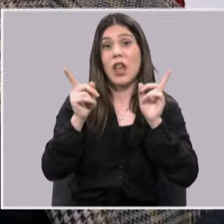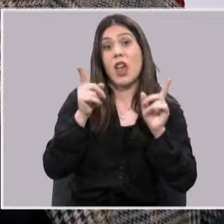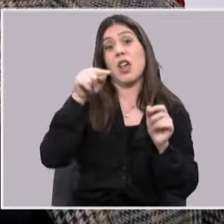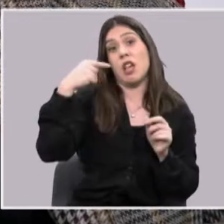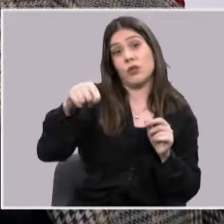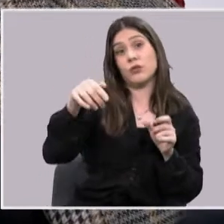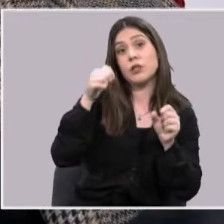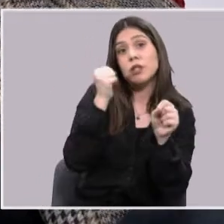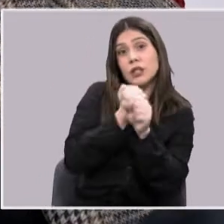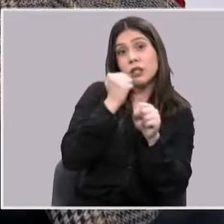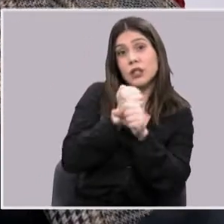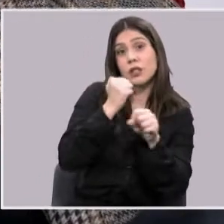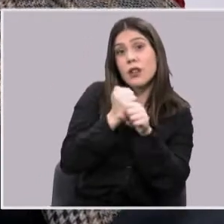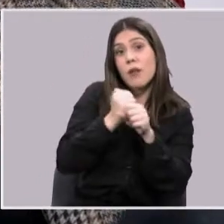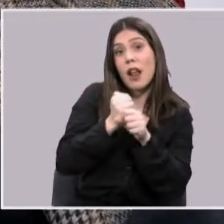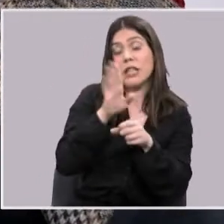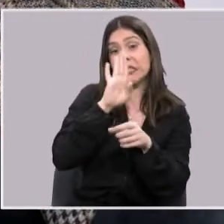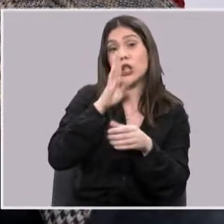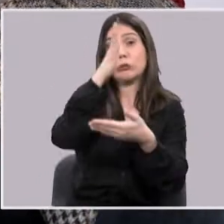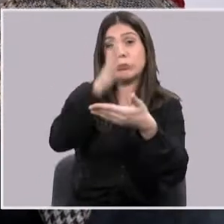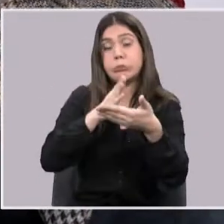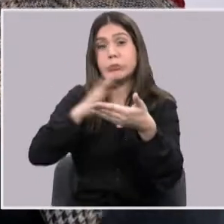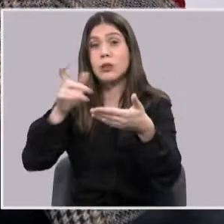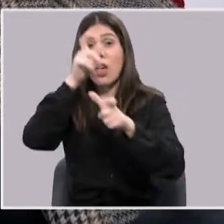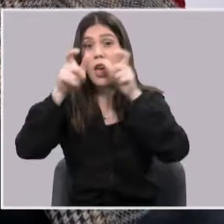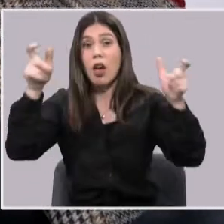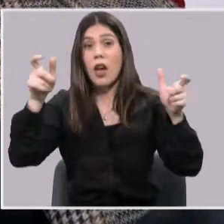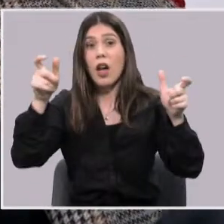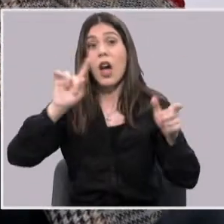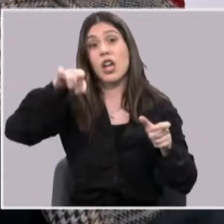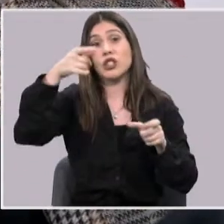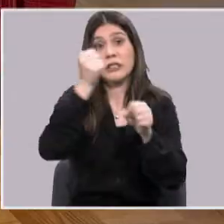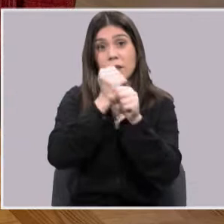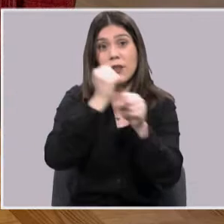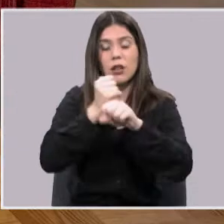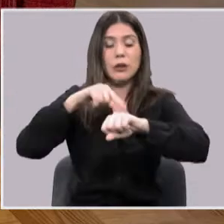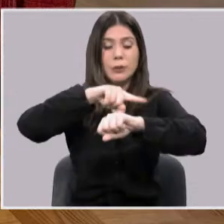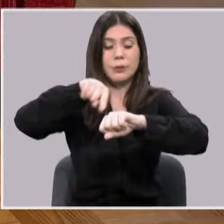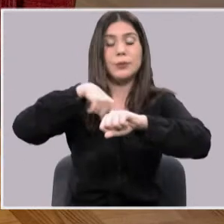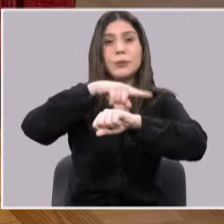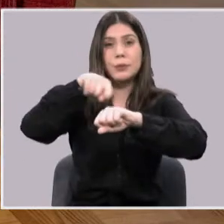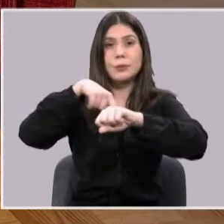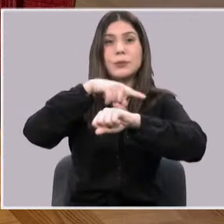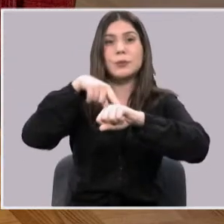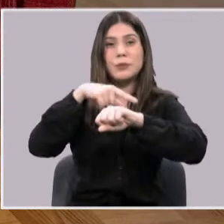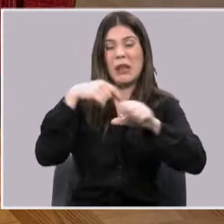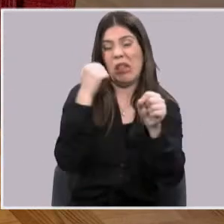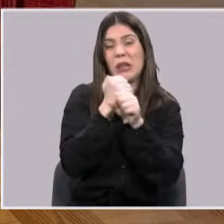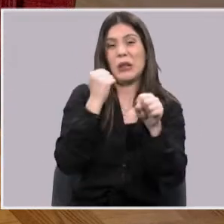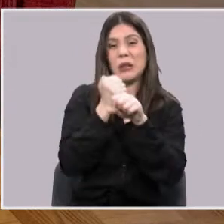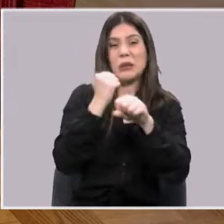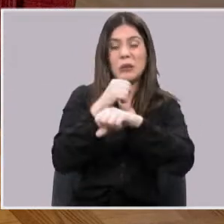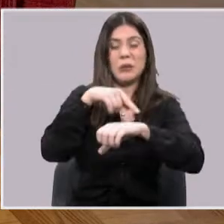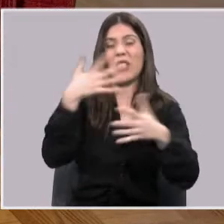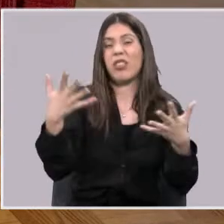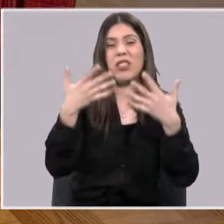fazer, se nós reduzirmos uma estrutura à metade, as pessoas passam a trabalhar o dobro, fazem um trabalho mais